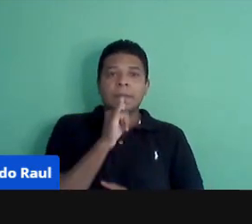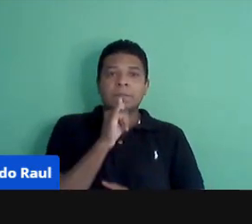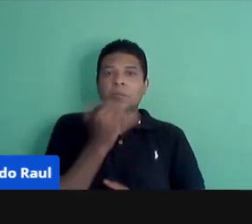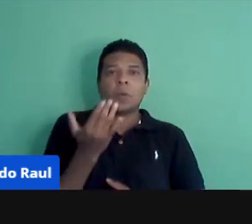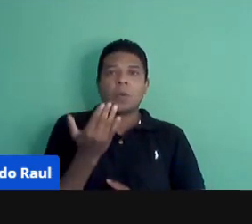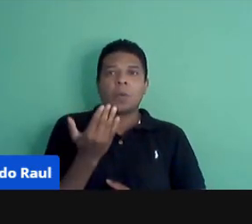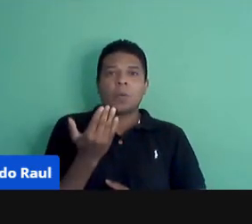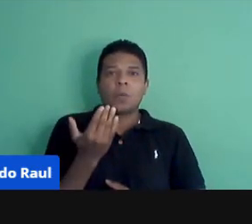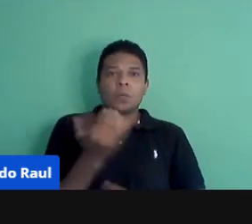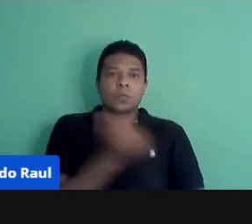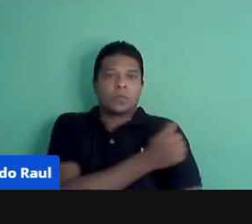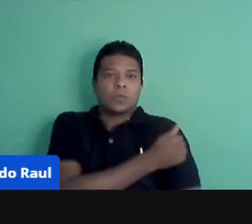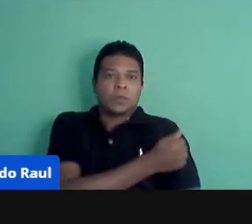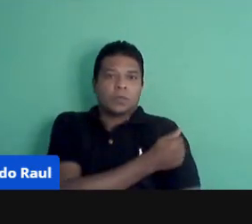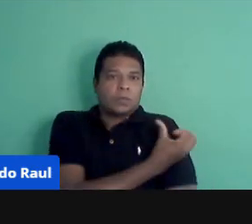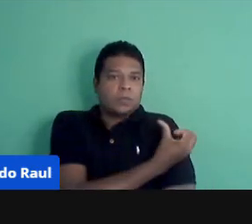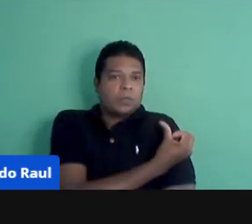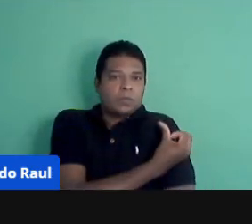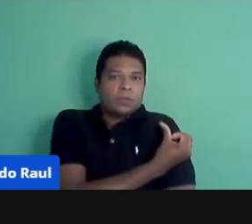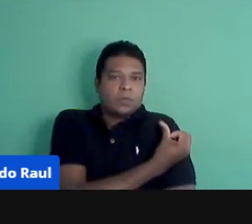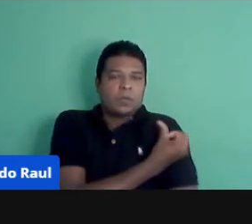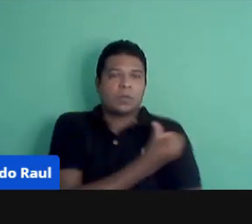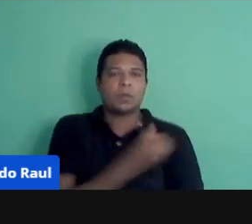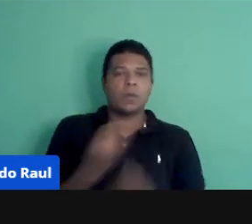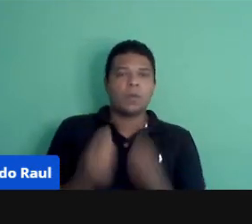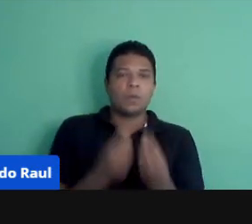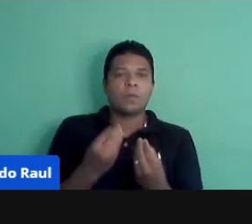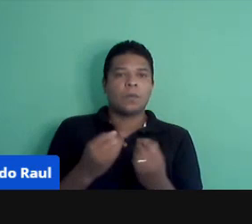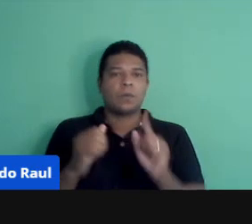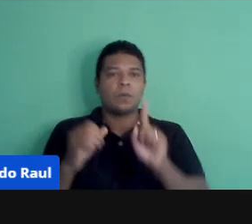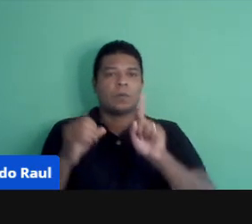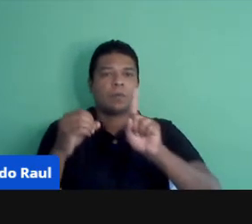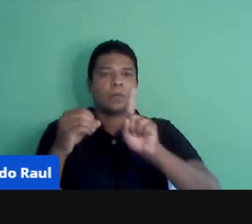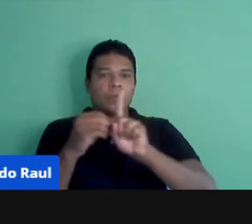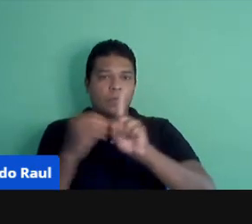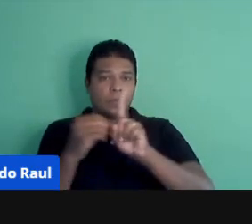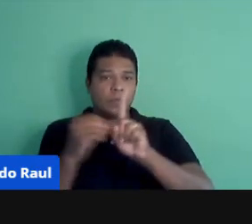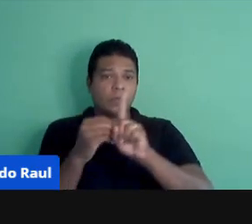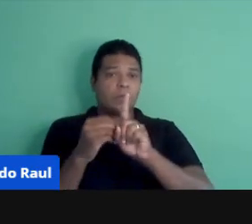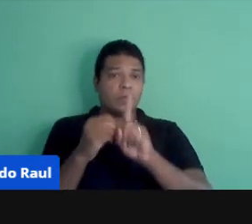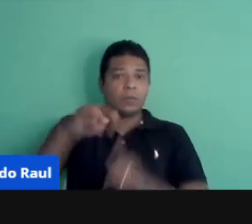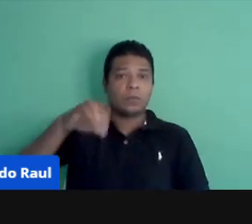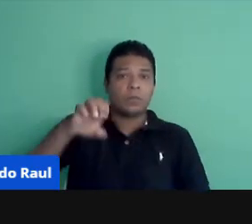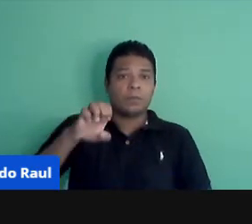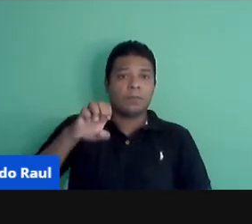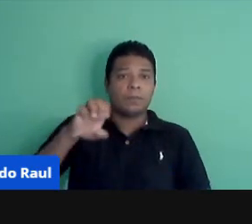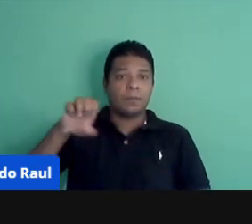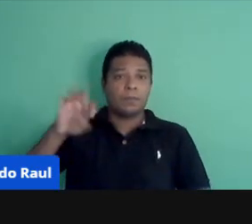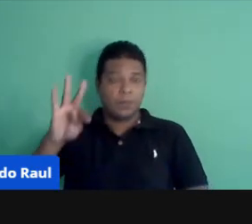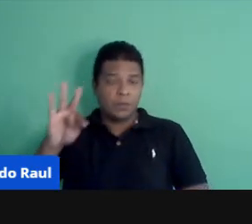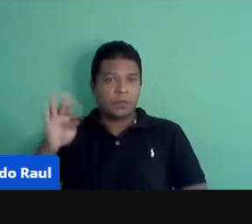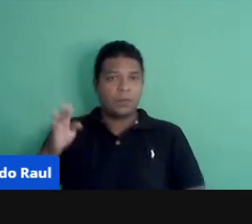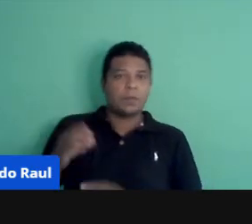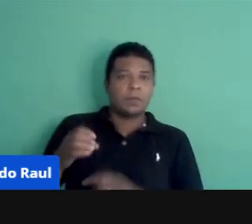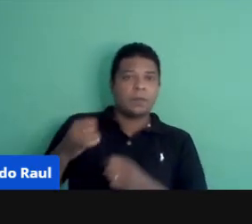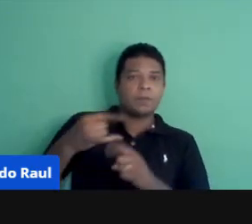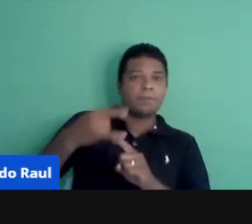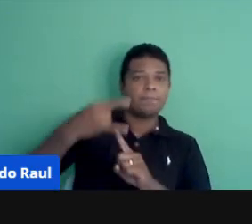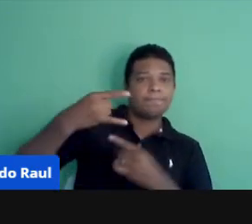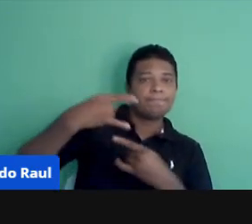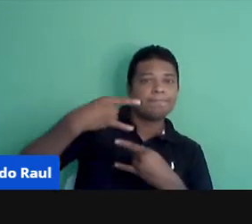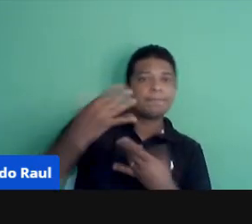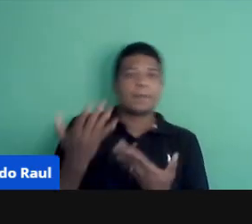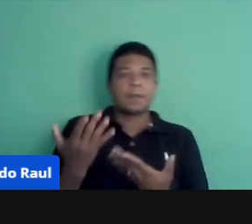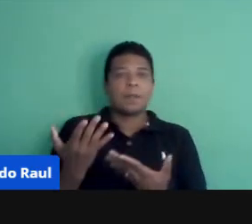para acessar o Google Meet e assistir a aula, mas a experiência nos mostrou o contrário, né? Eles